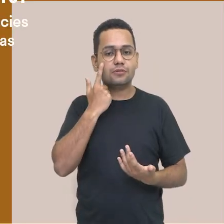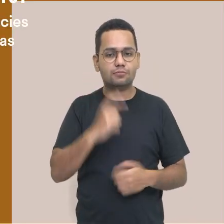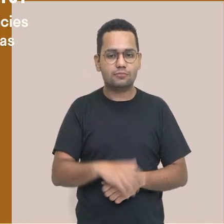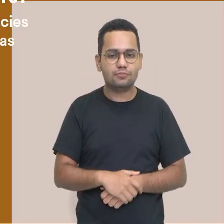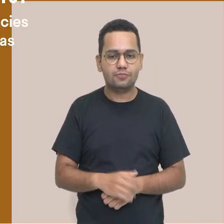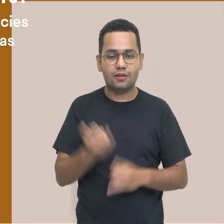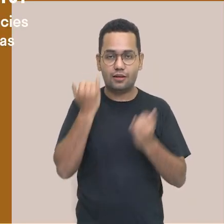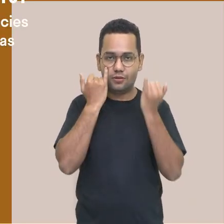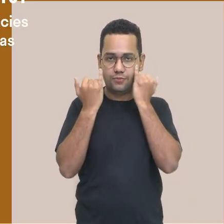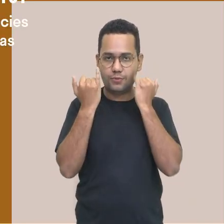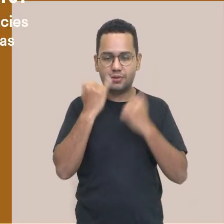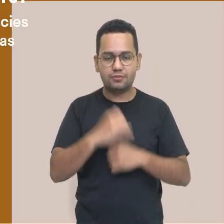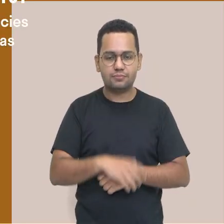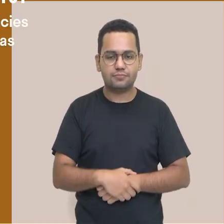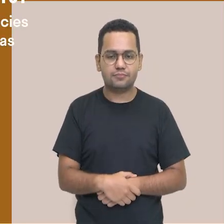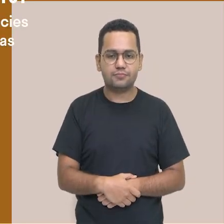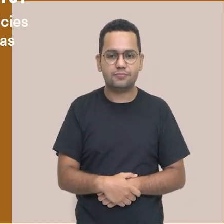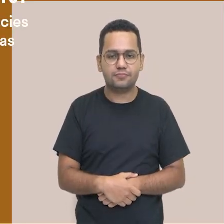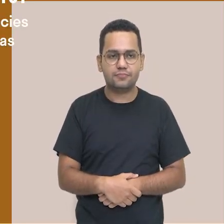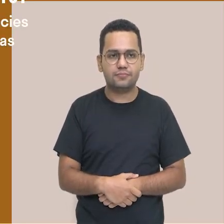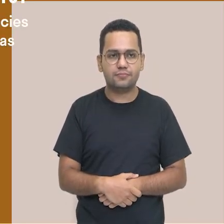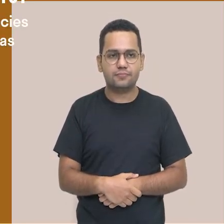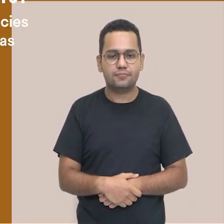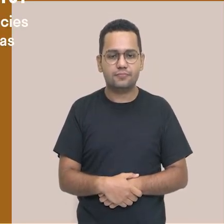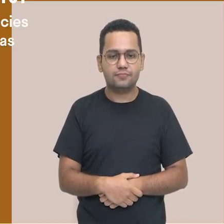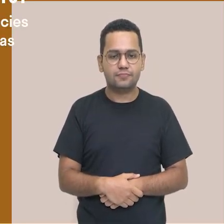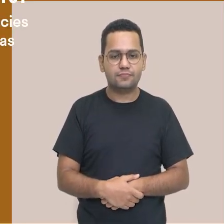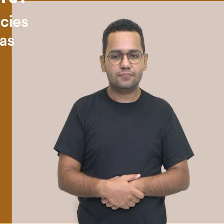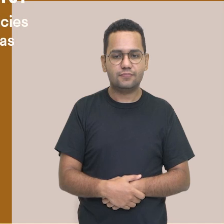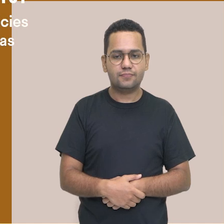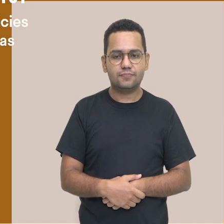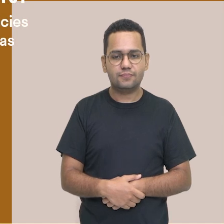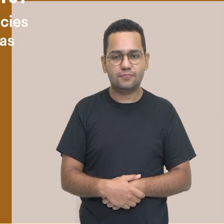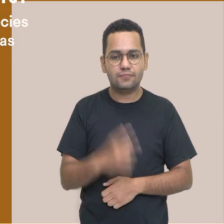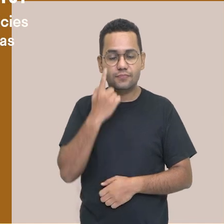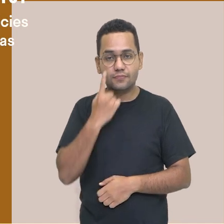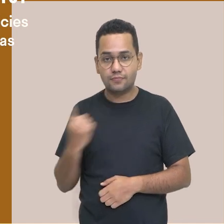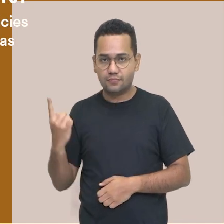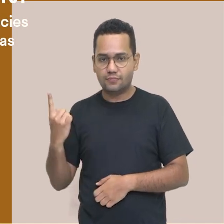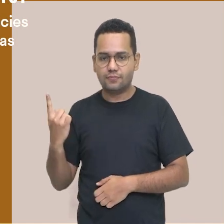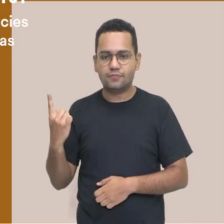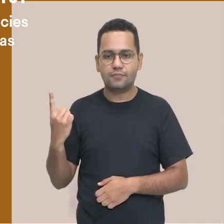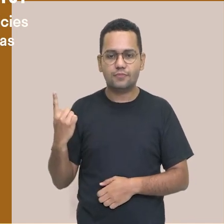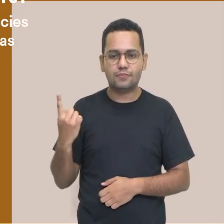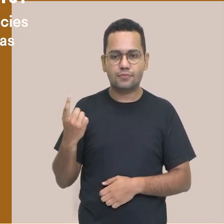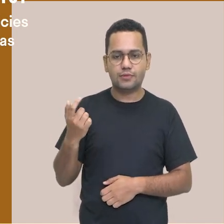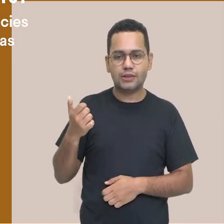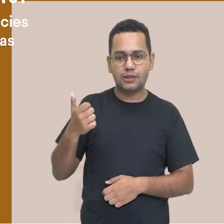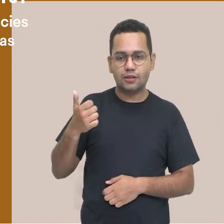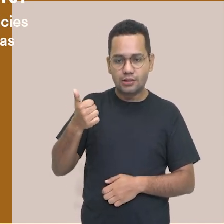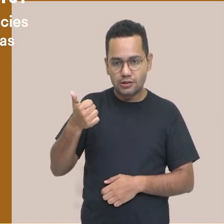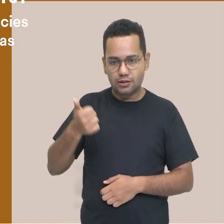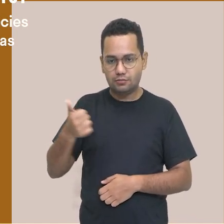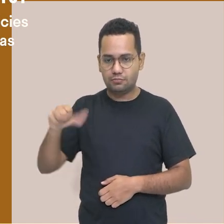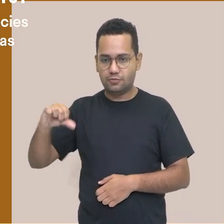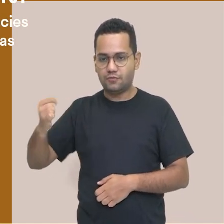os números de fauna e flora, a começar aí pela flora, que é representada com cerca de